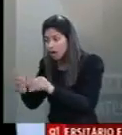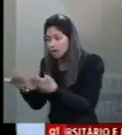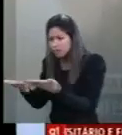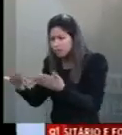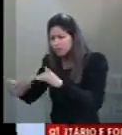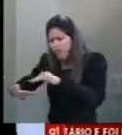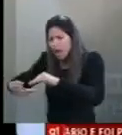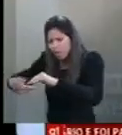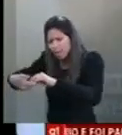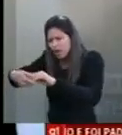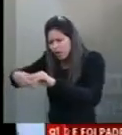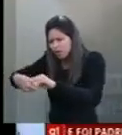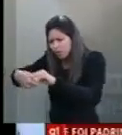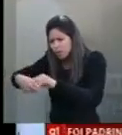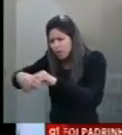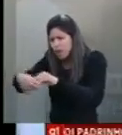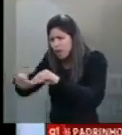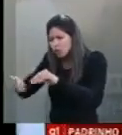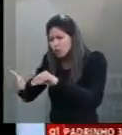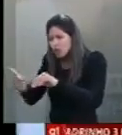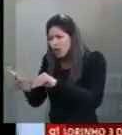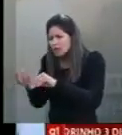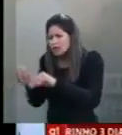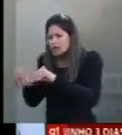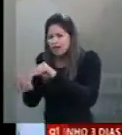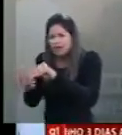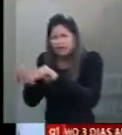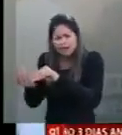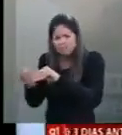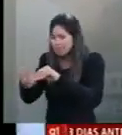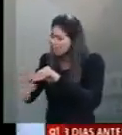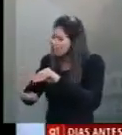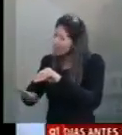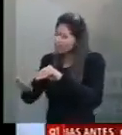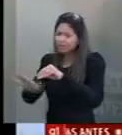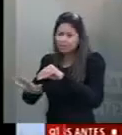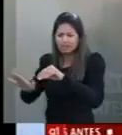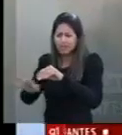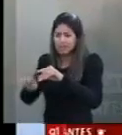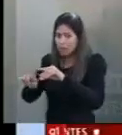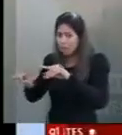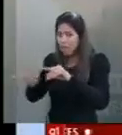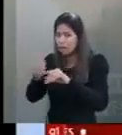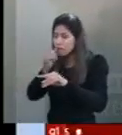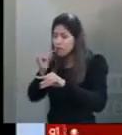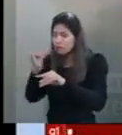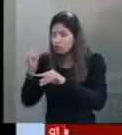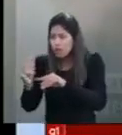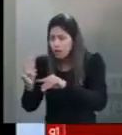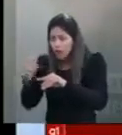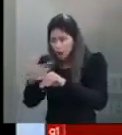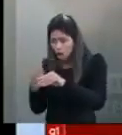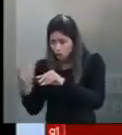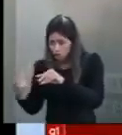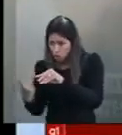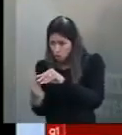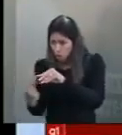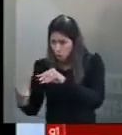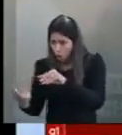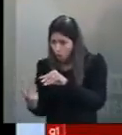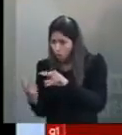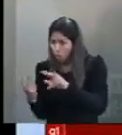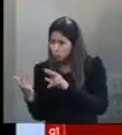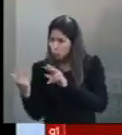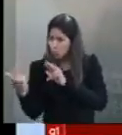for algo que te machuque, que vai te ferir, então não precisa. Mas eu quero te dizer que nós somos